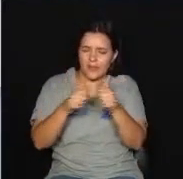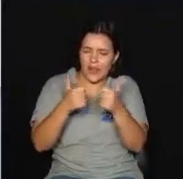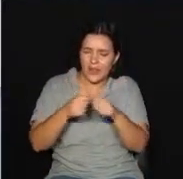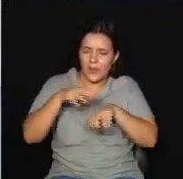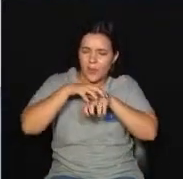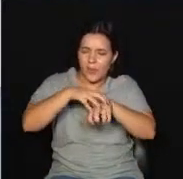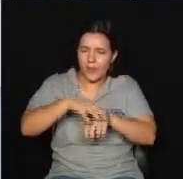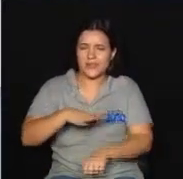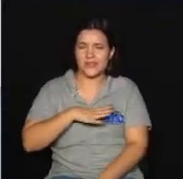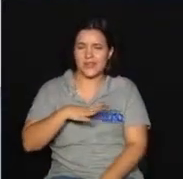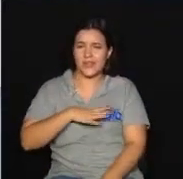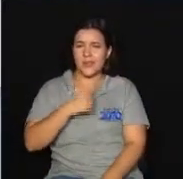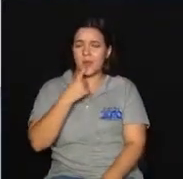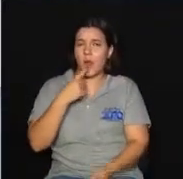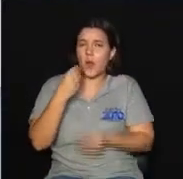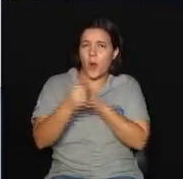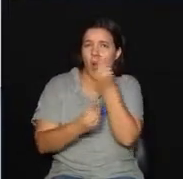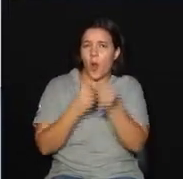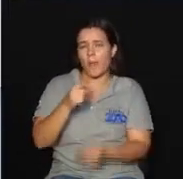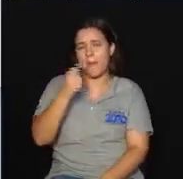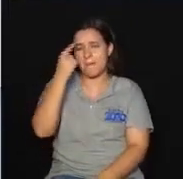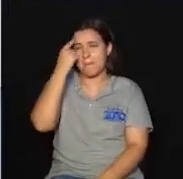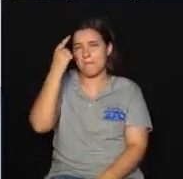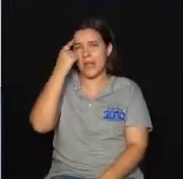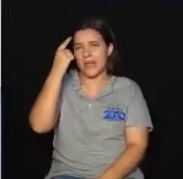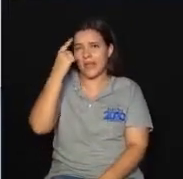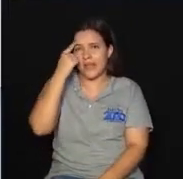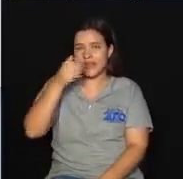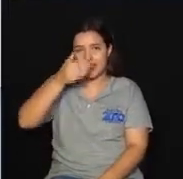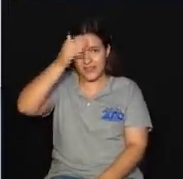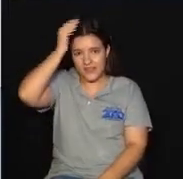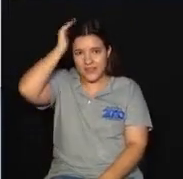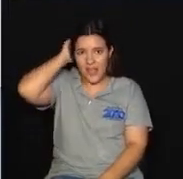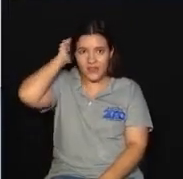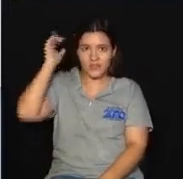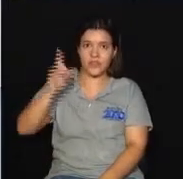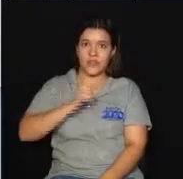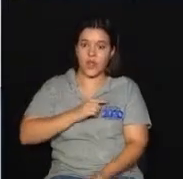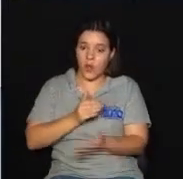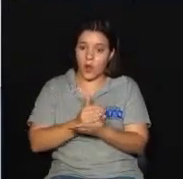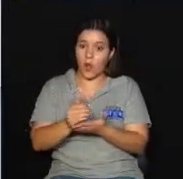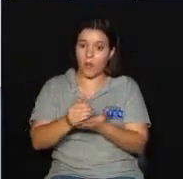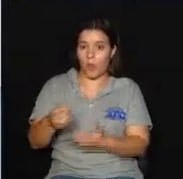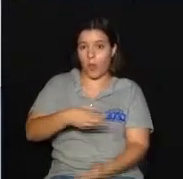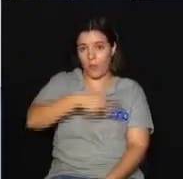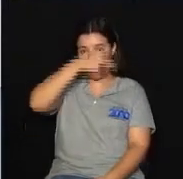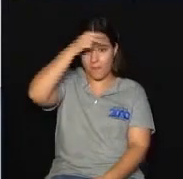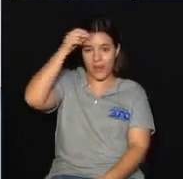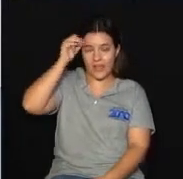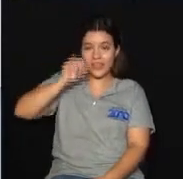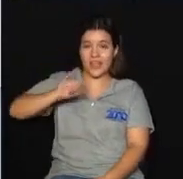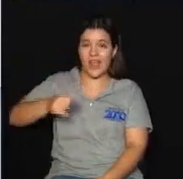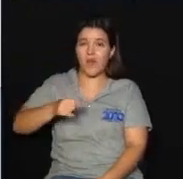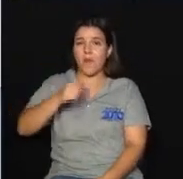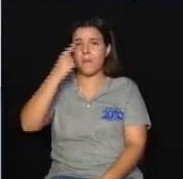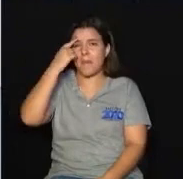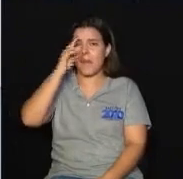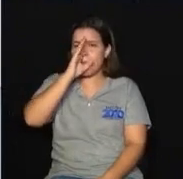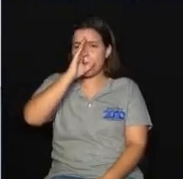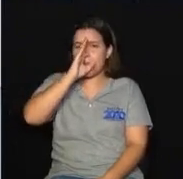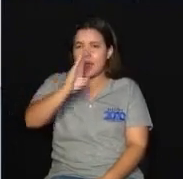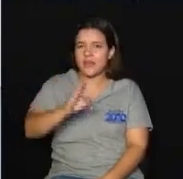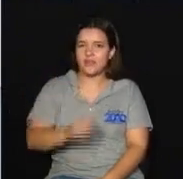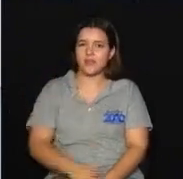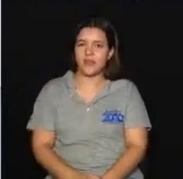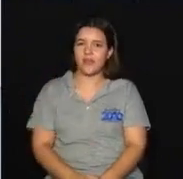asfalto. Como que você vê o Dário Saad assumindo em janeiro a questão das prioridades? Você